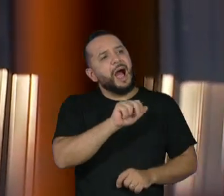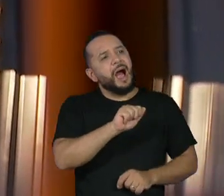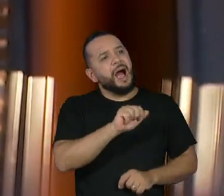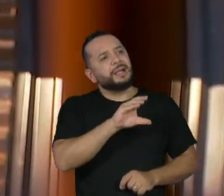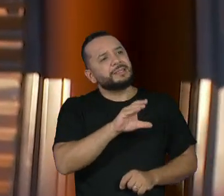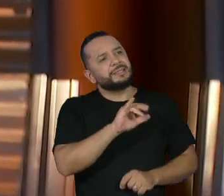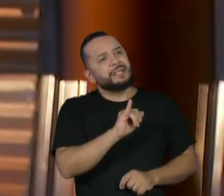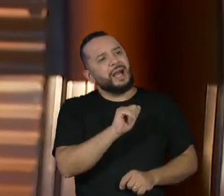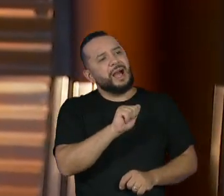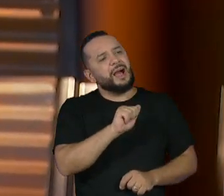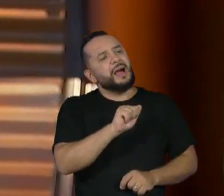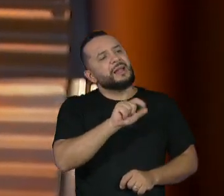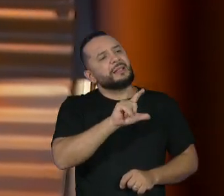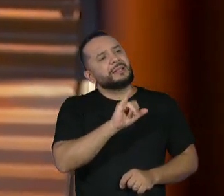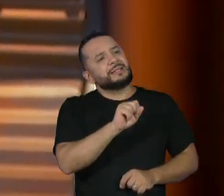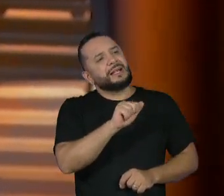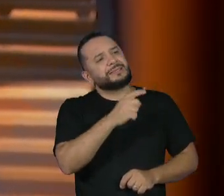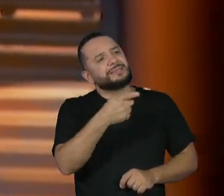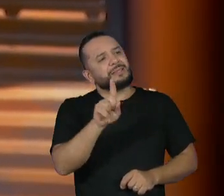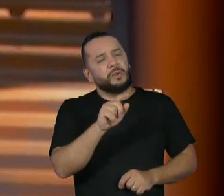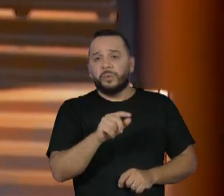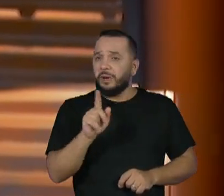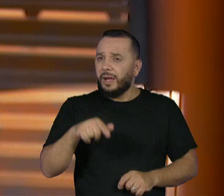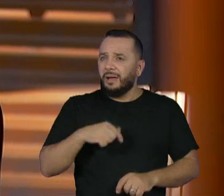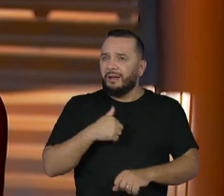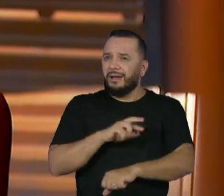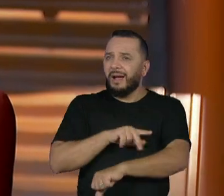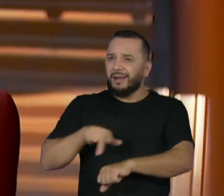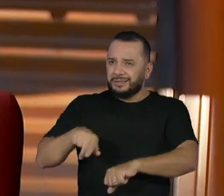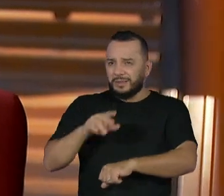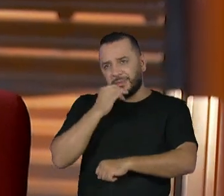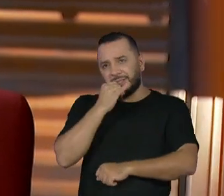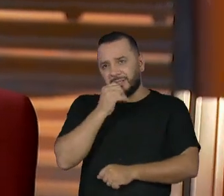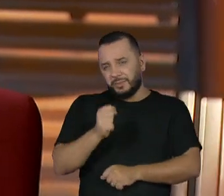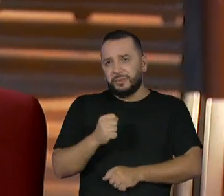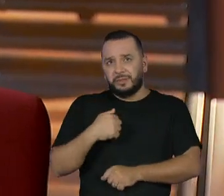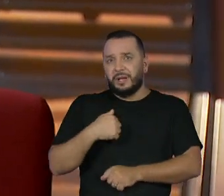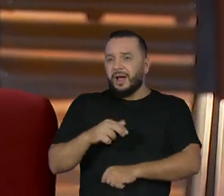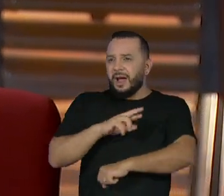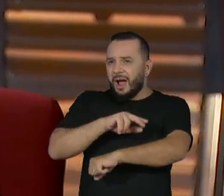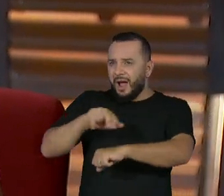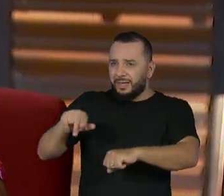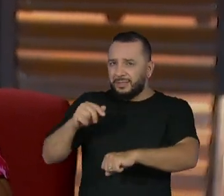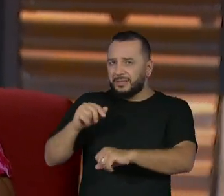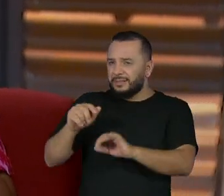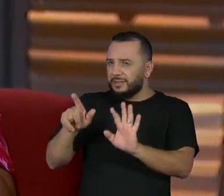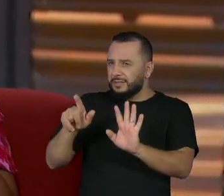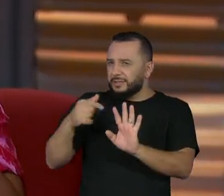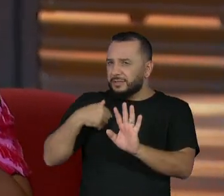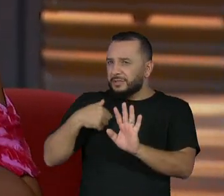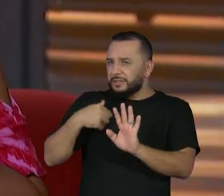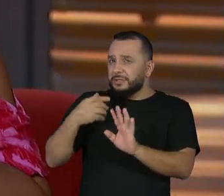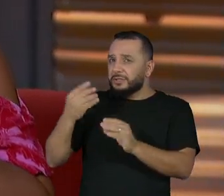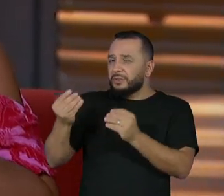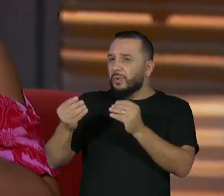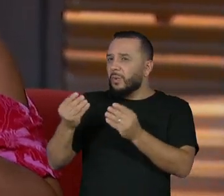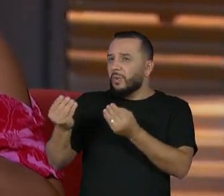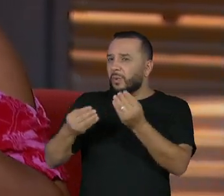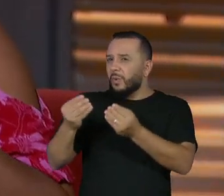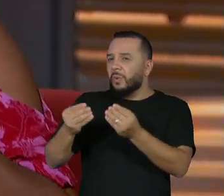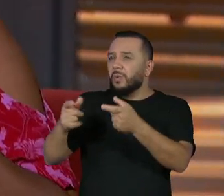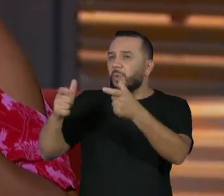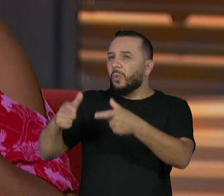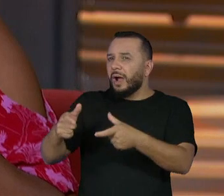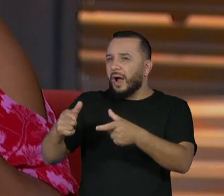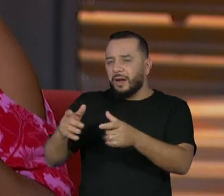forma como as etnias, as raças mesmo, né? A gente consegue identificar elas a partir de determinados espaços.